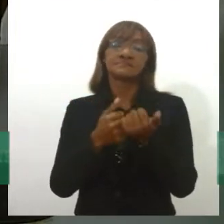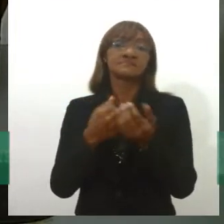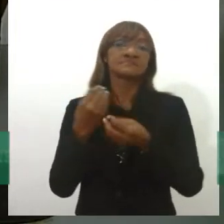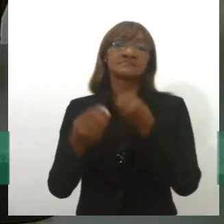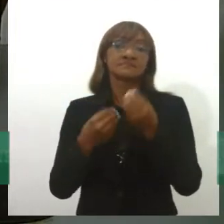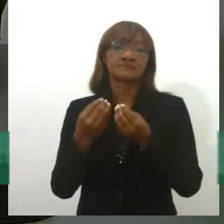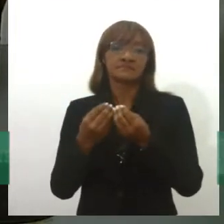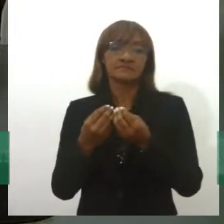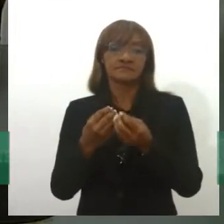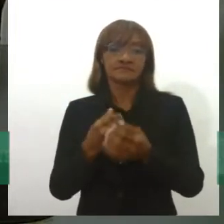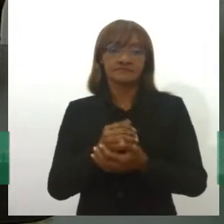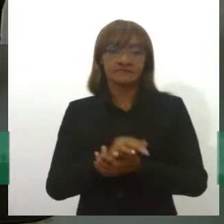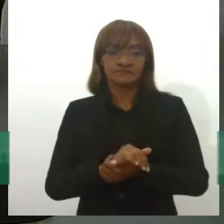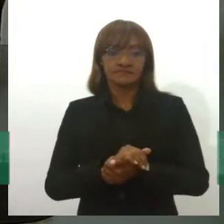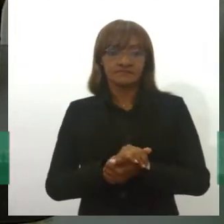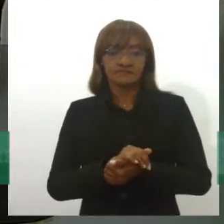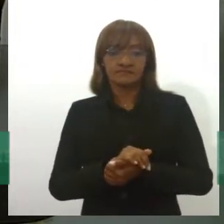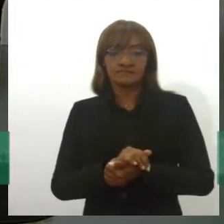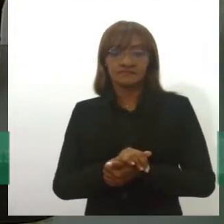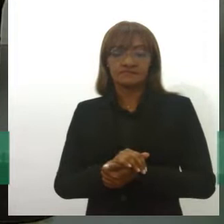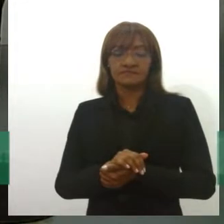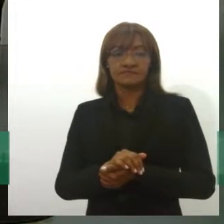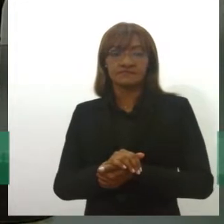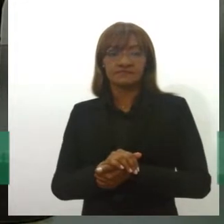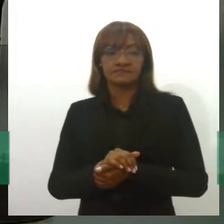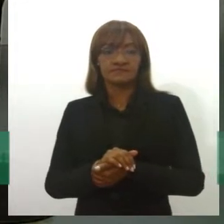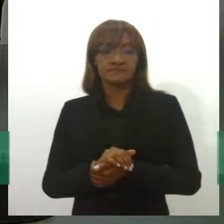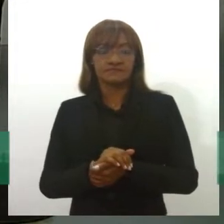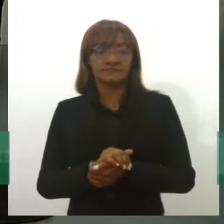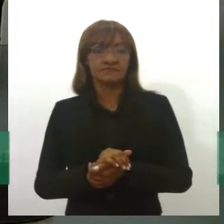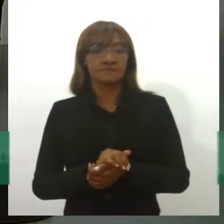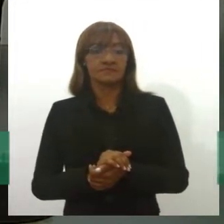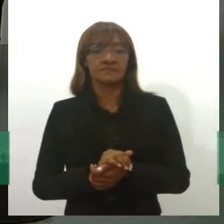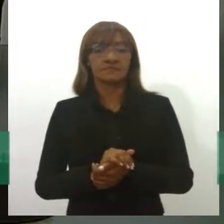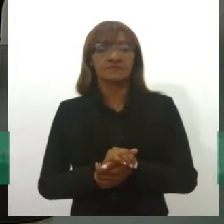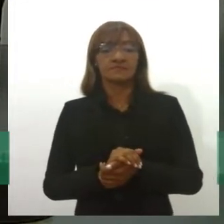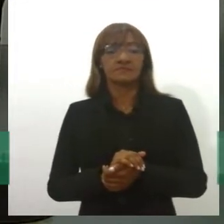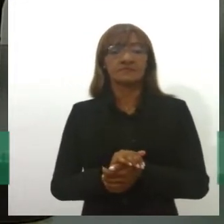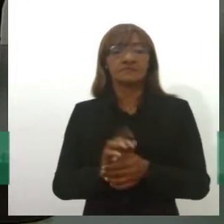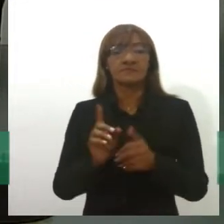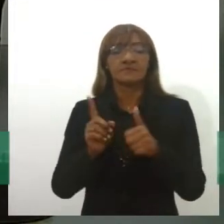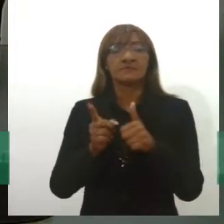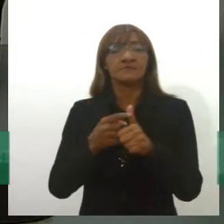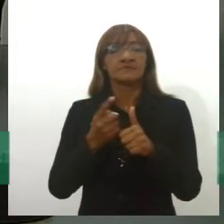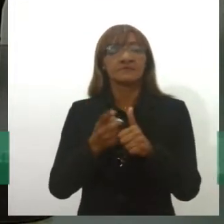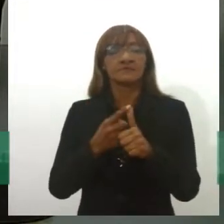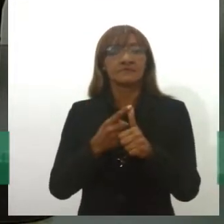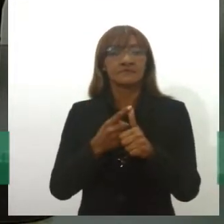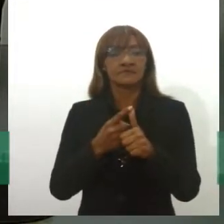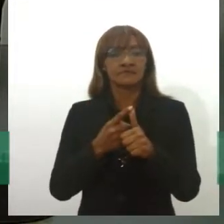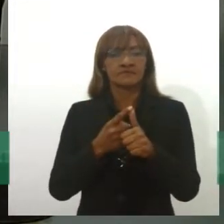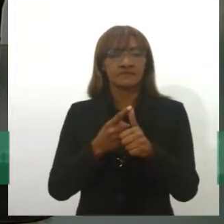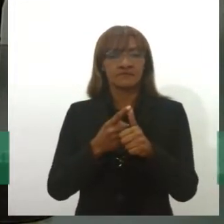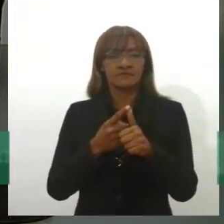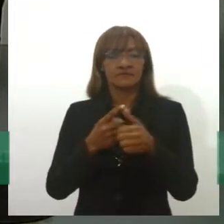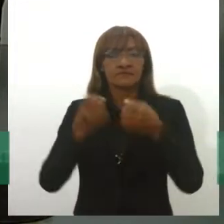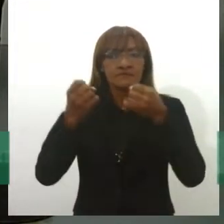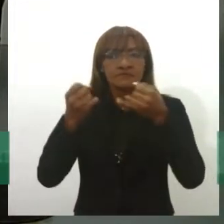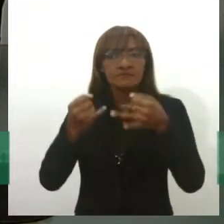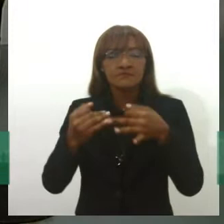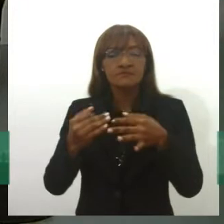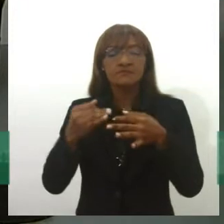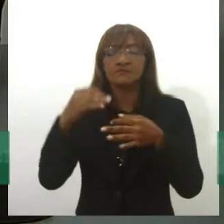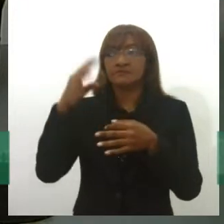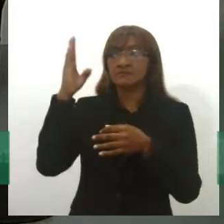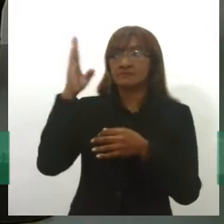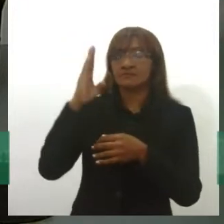Bom, primeiro é importante esclarecer que o Brasil